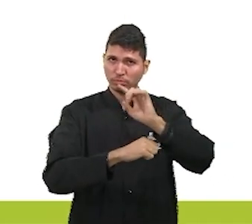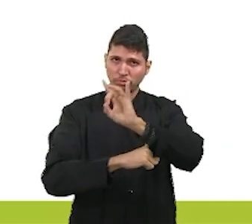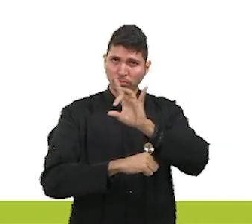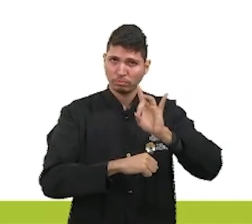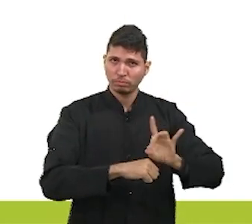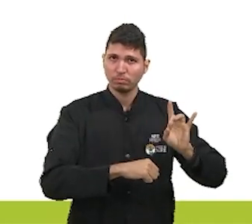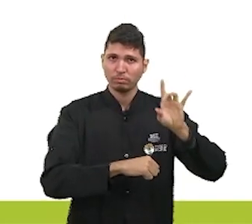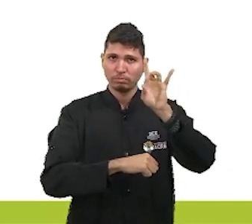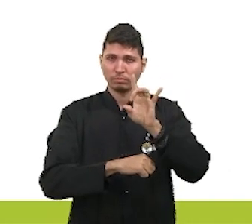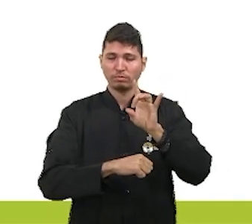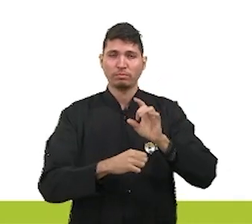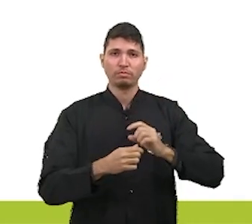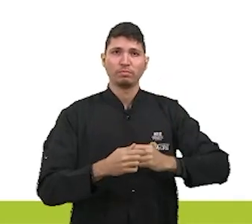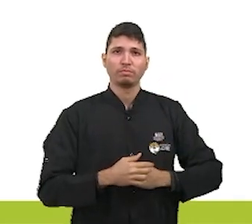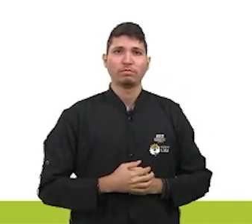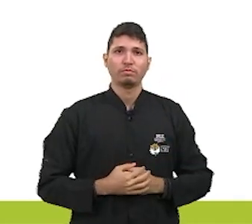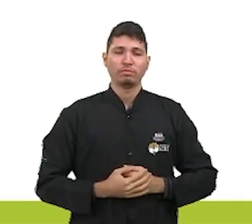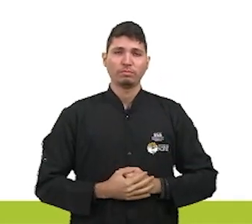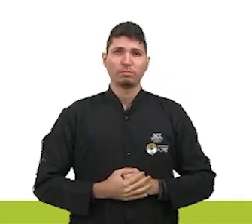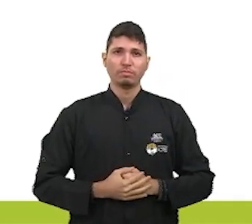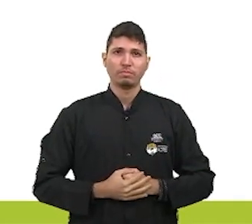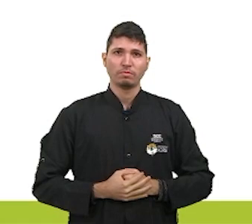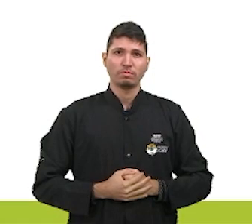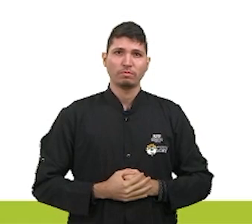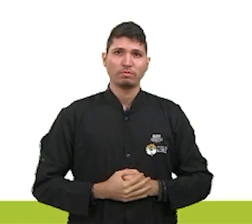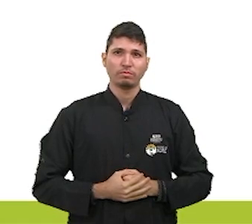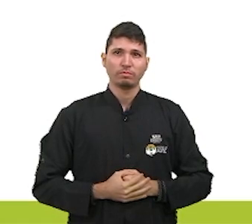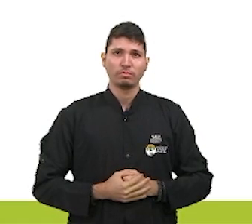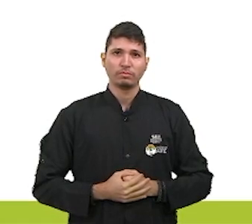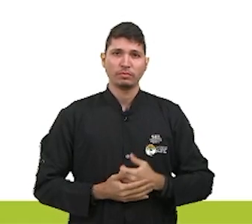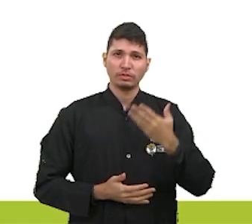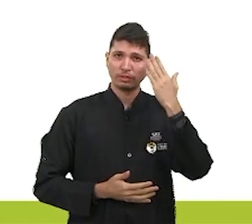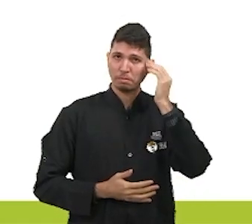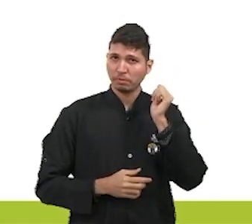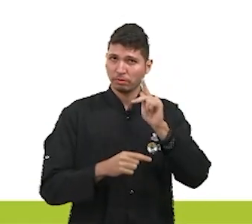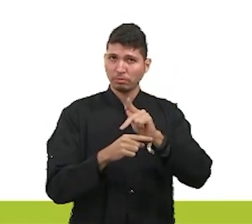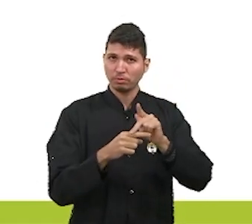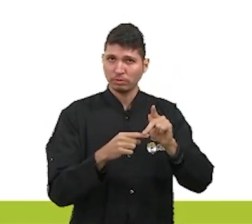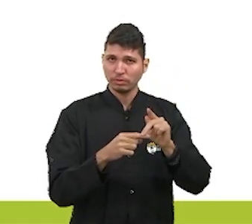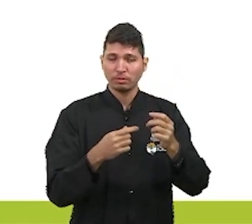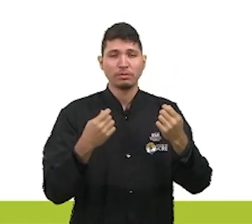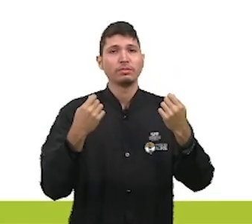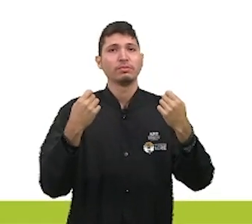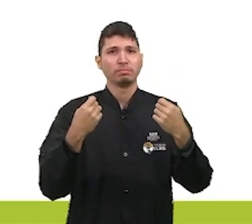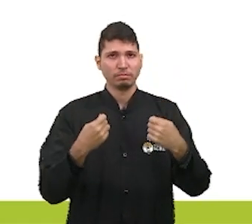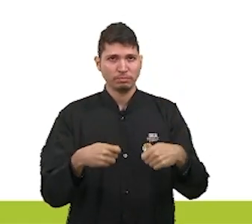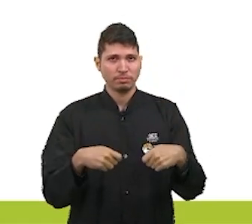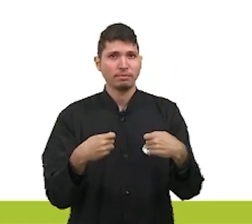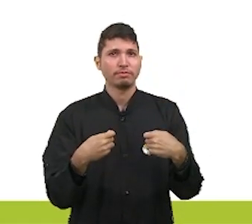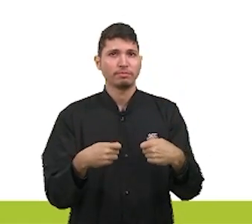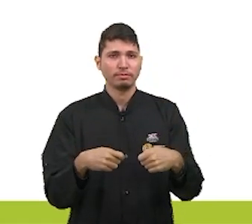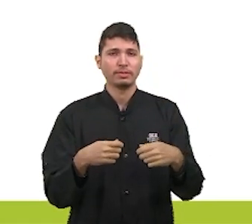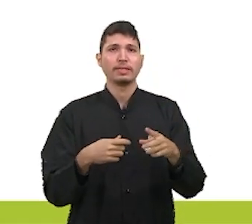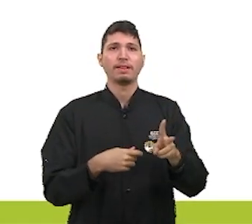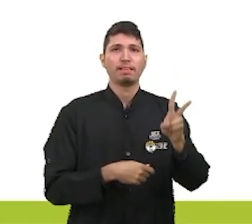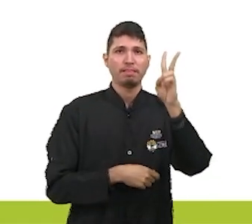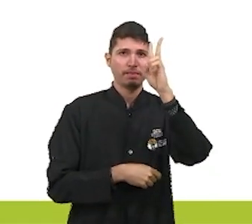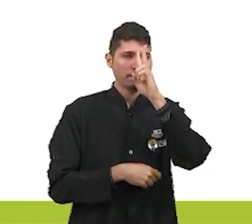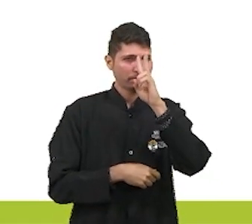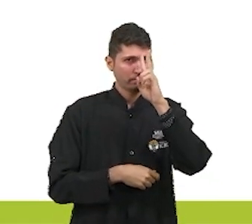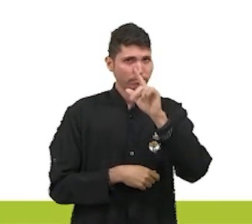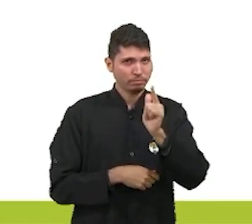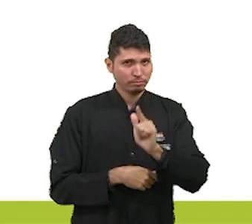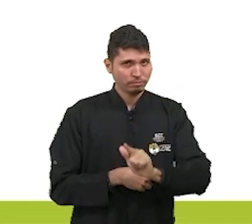para a próxima, então. Para sabermos da polaridade, precisamos aí relembrar o